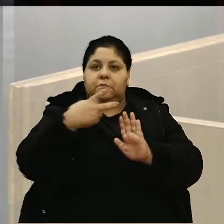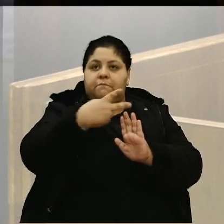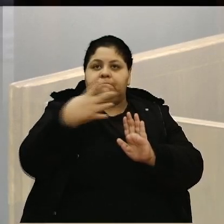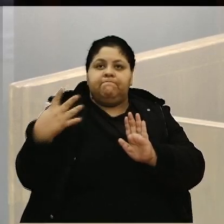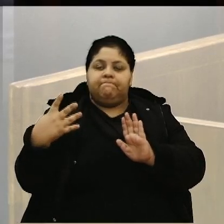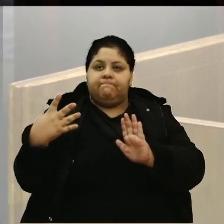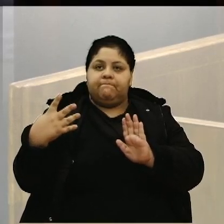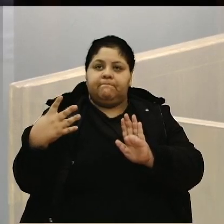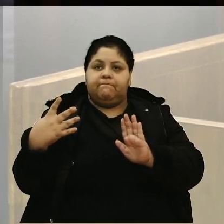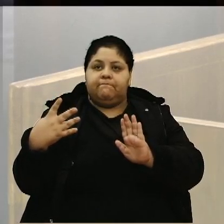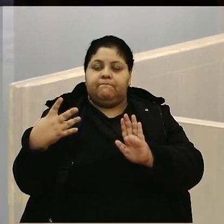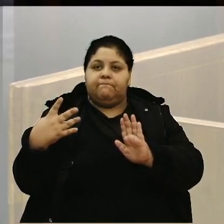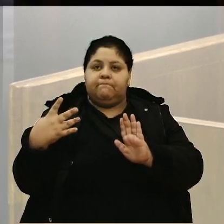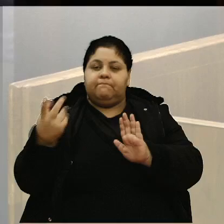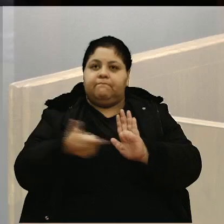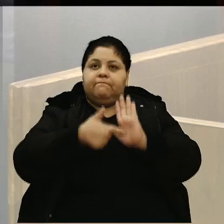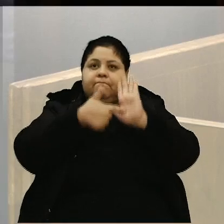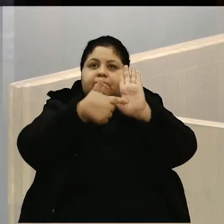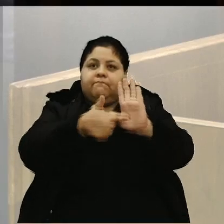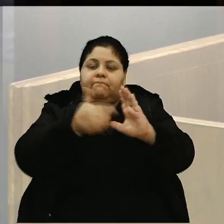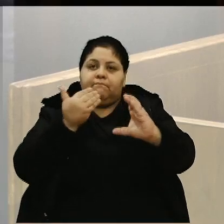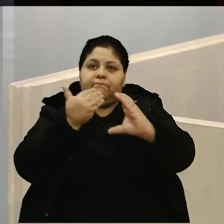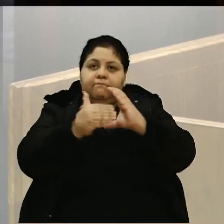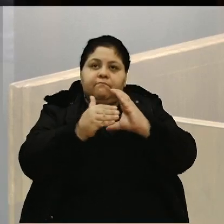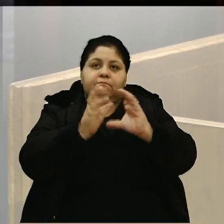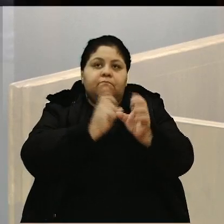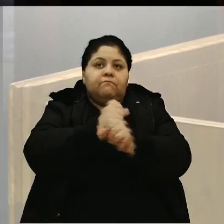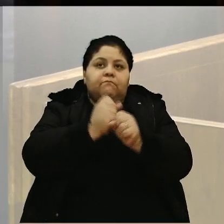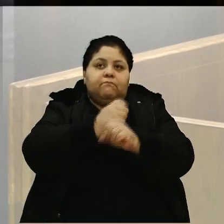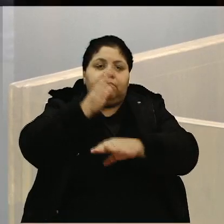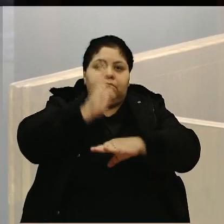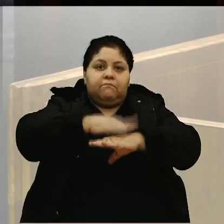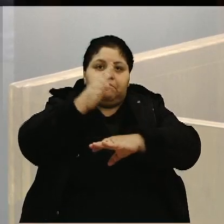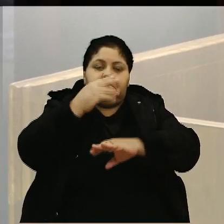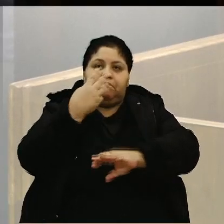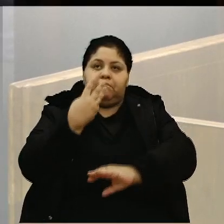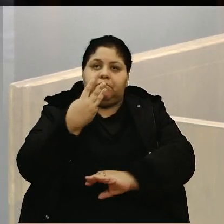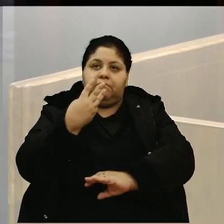3776/24, que determinou a destinação anual de mais de